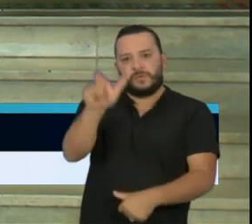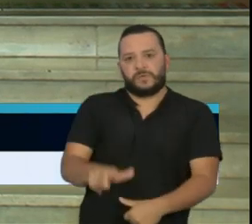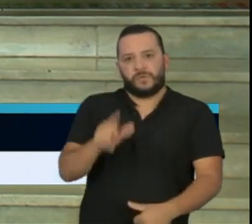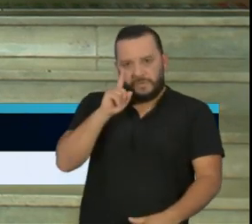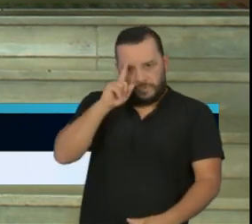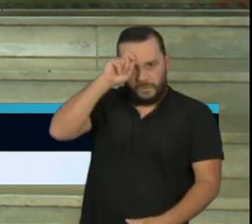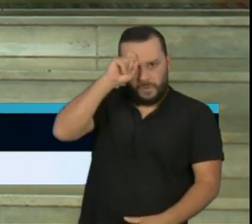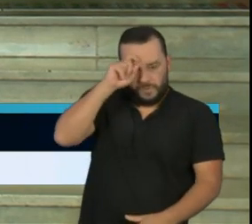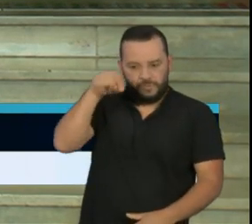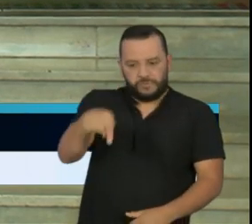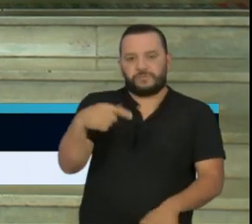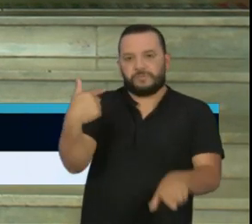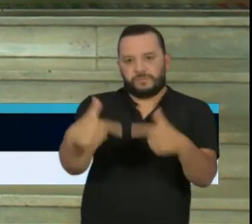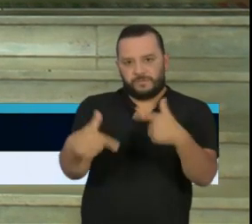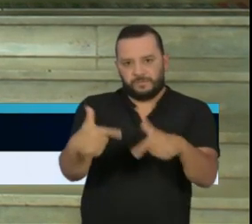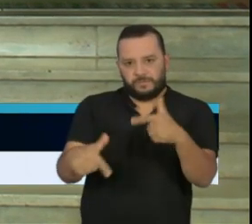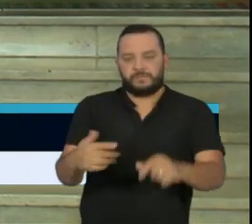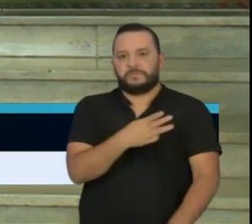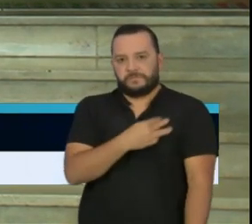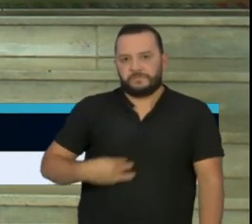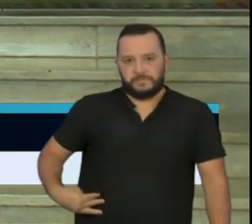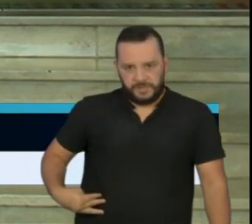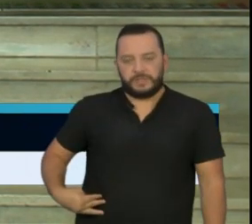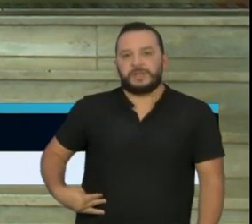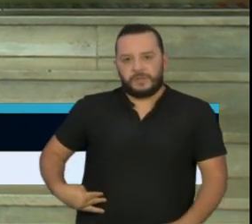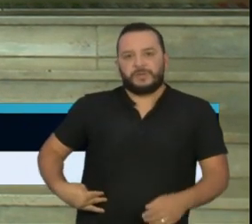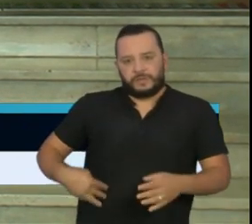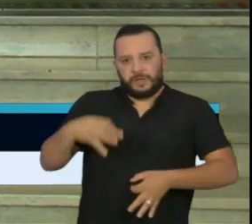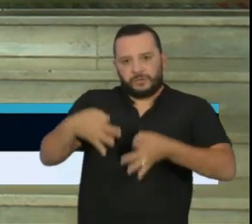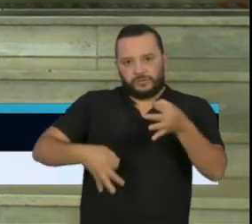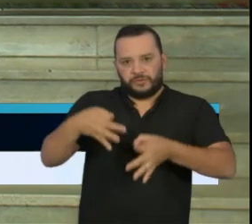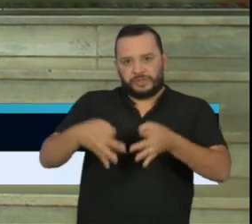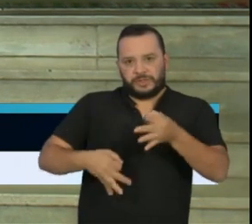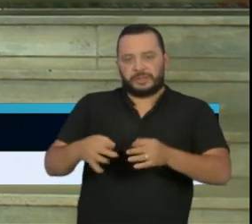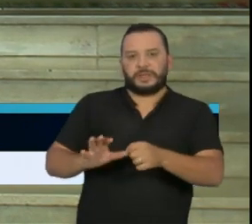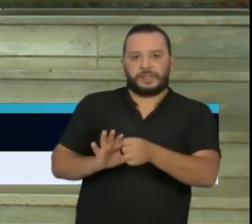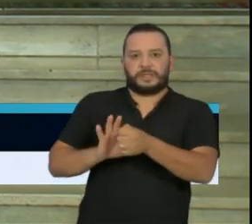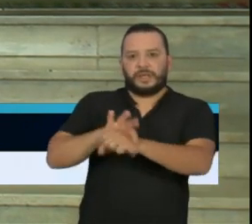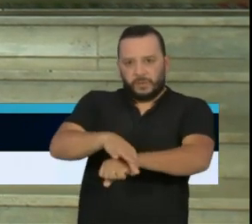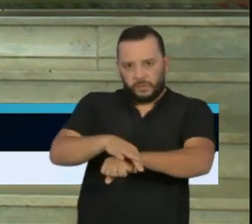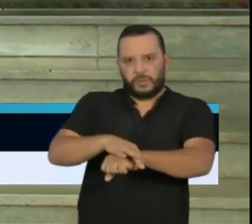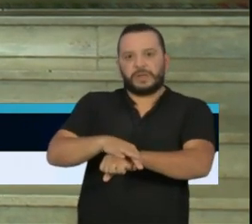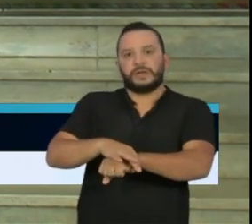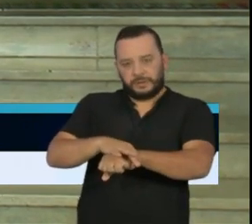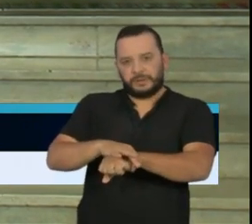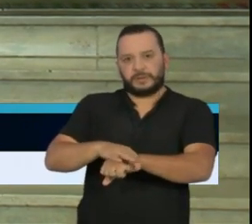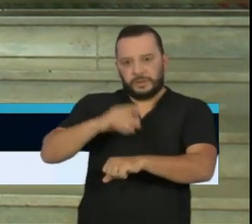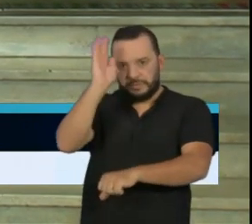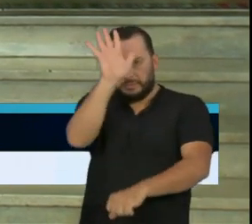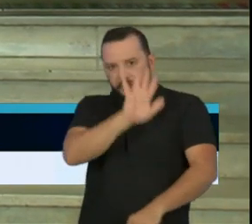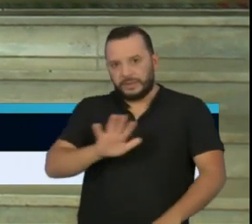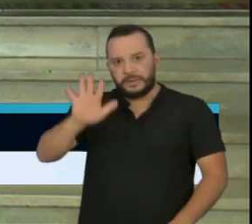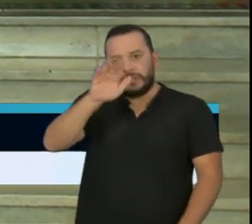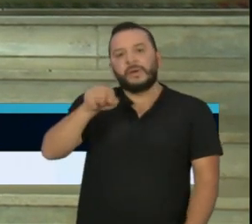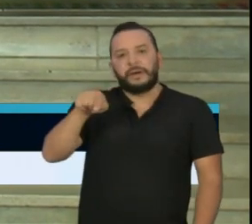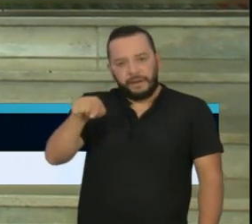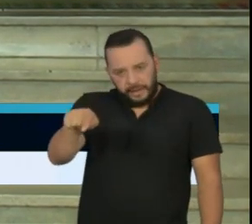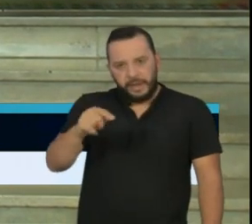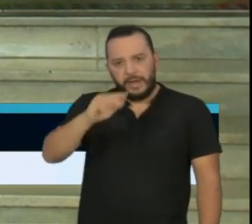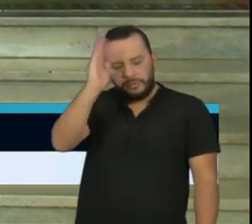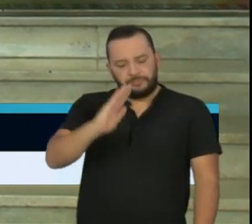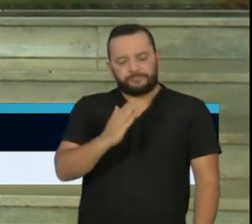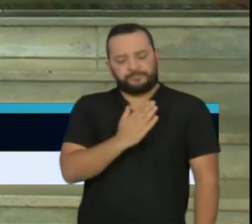longo da sua atuação como ministro da Justiça e da Segurança Pública, foi republicano,